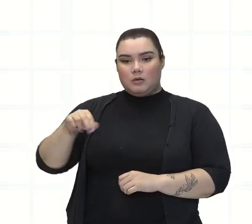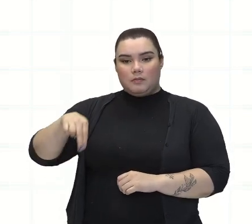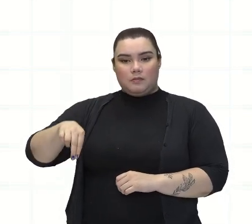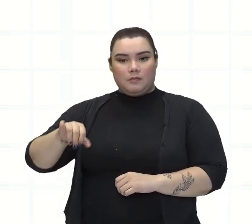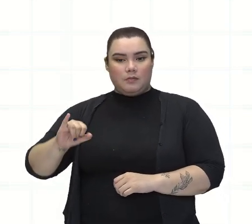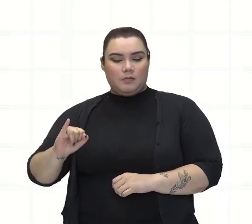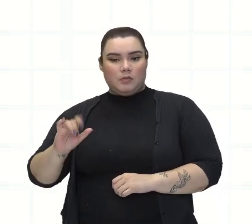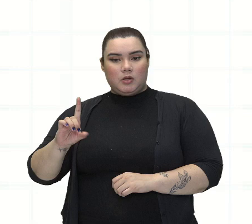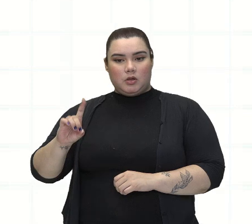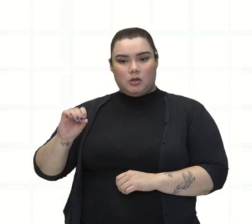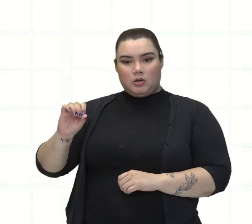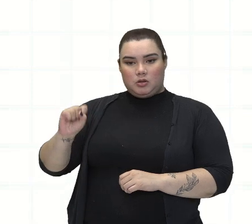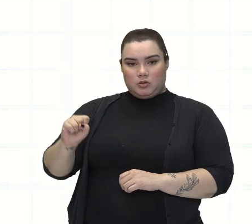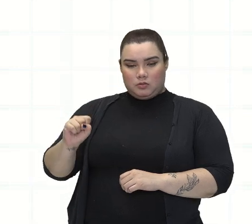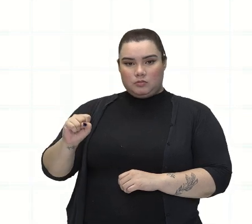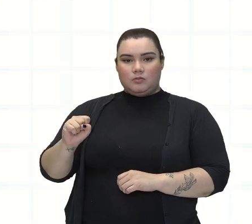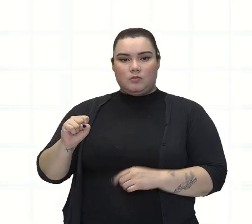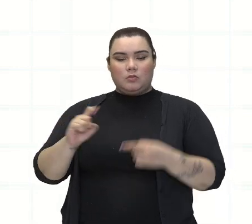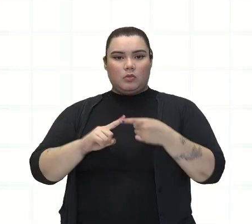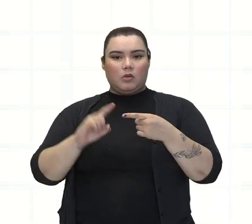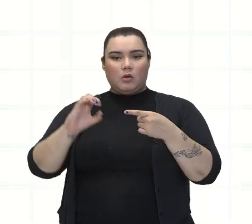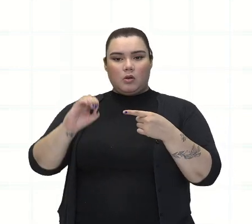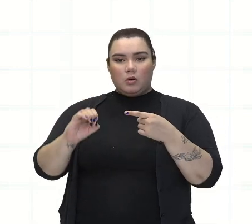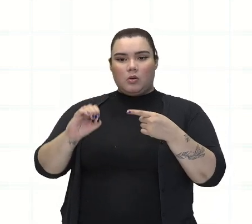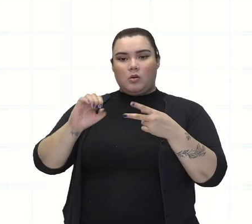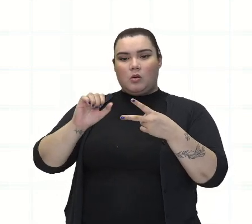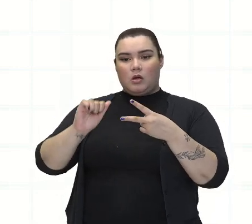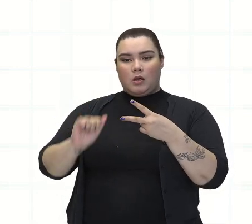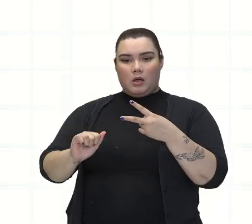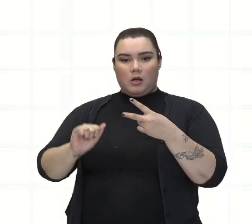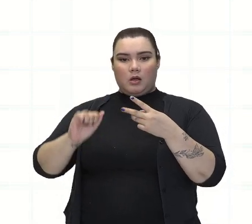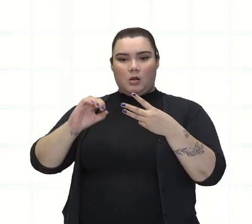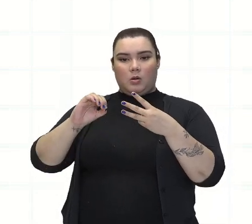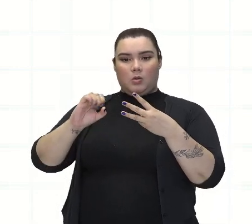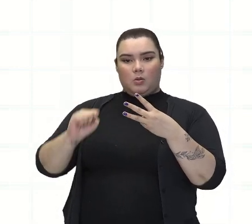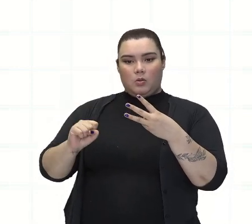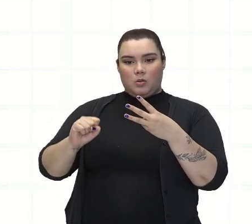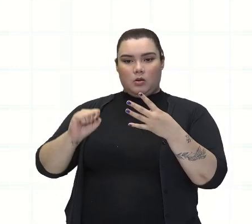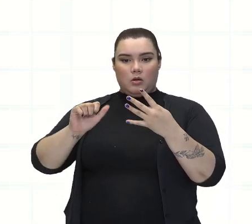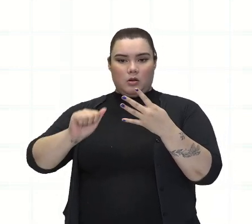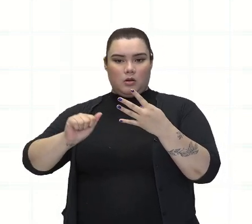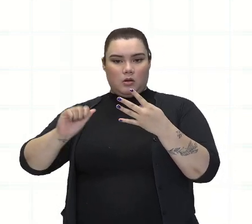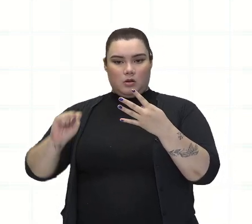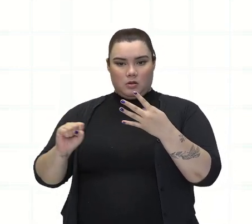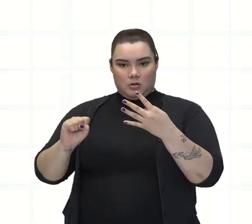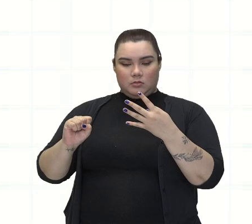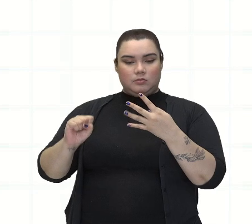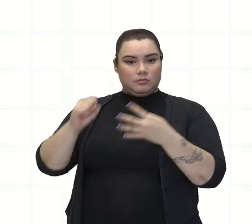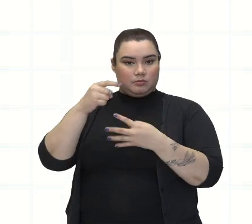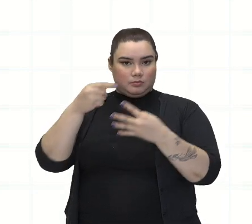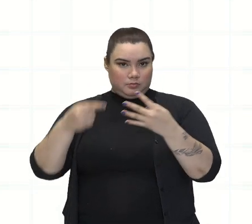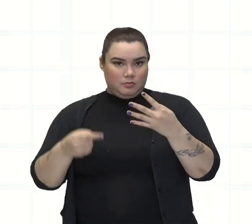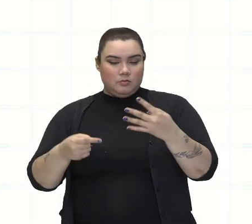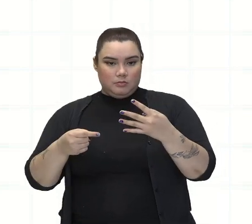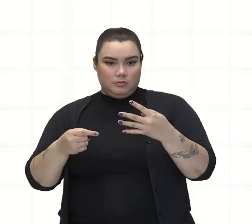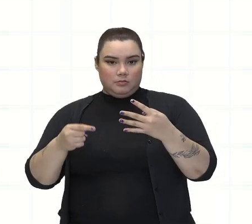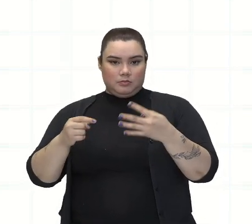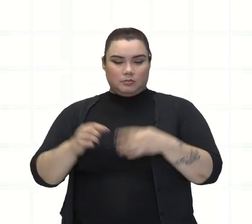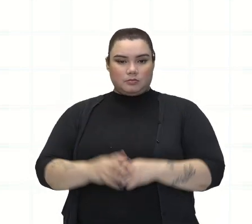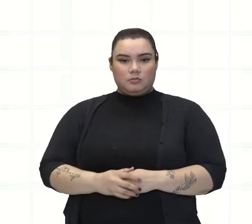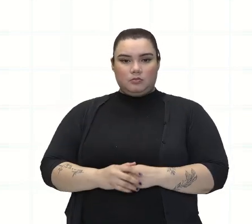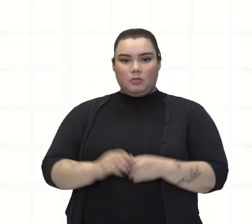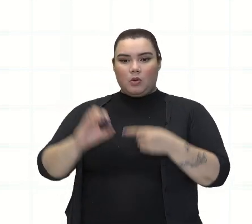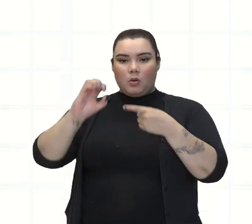definidos, que é o OA, os, as. Só intensificando que aqui,